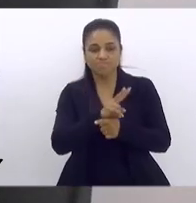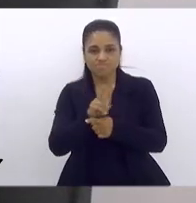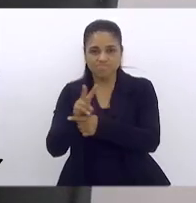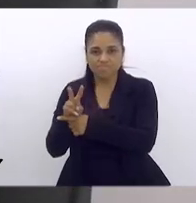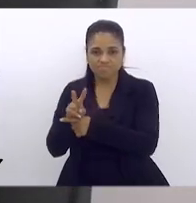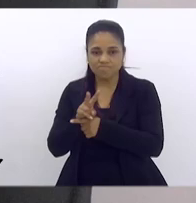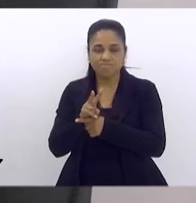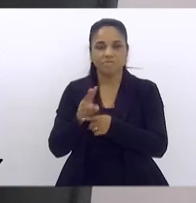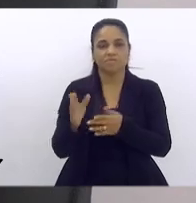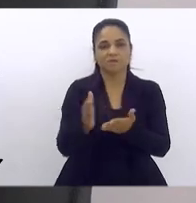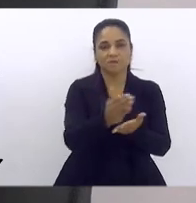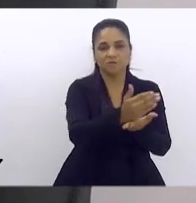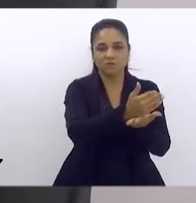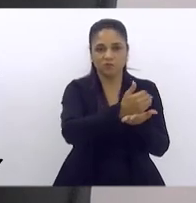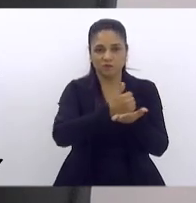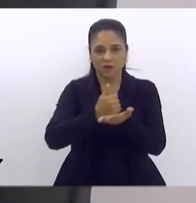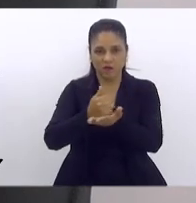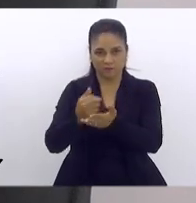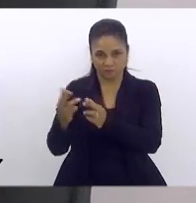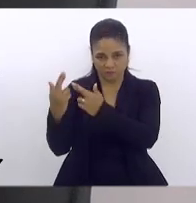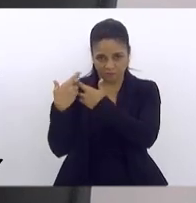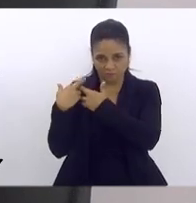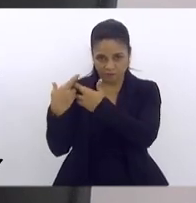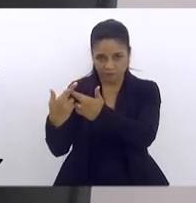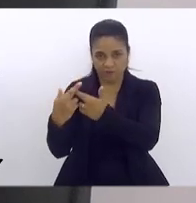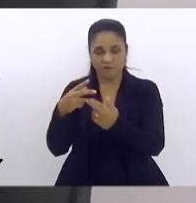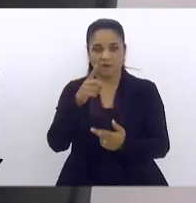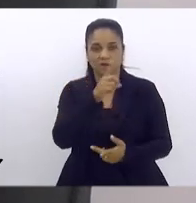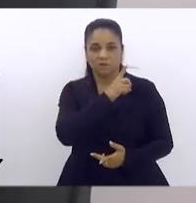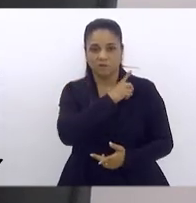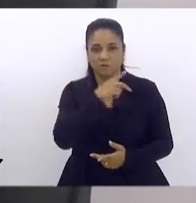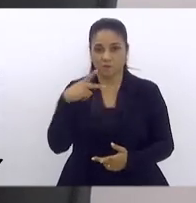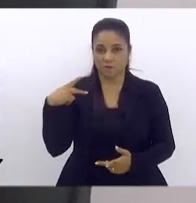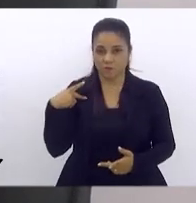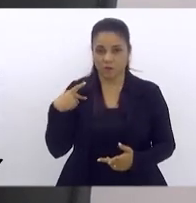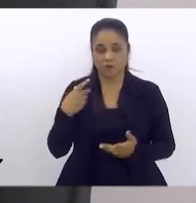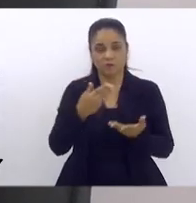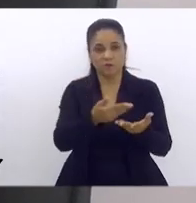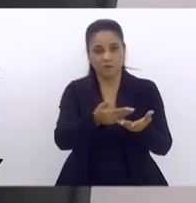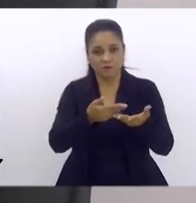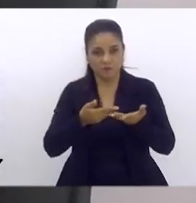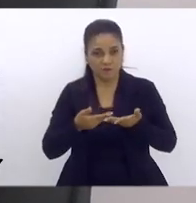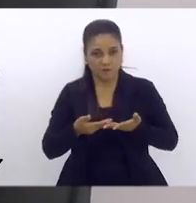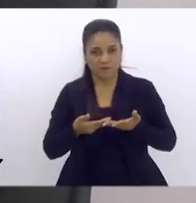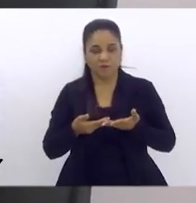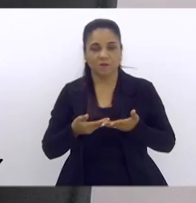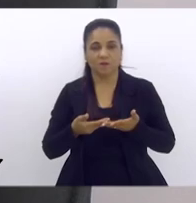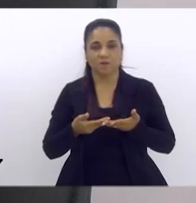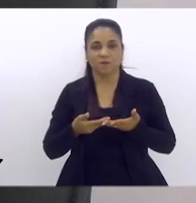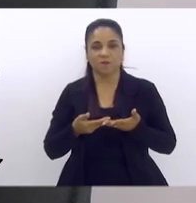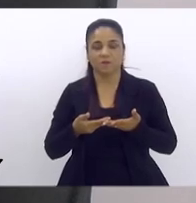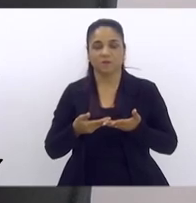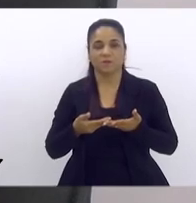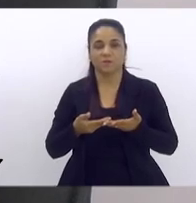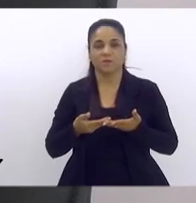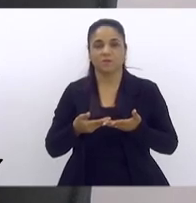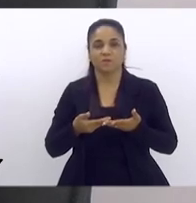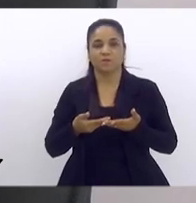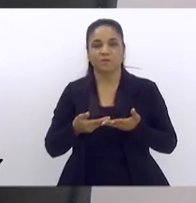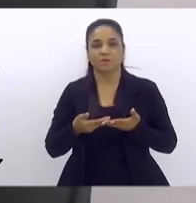da defensoria pública e quando nós recebemos aqui é outras